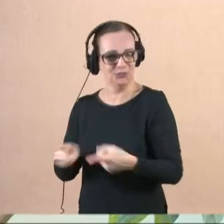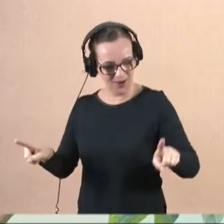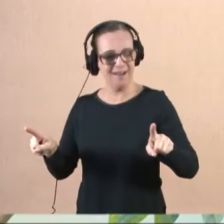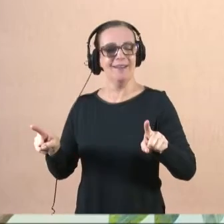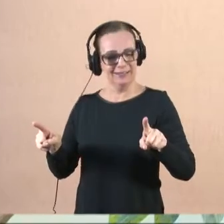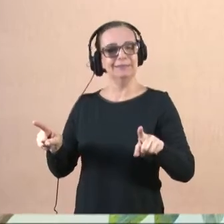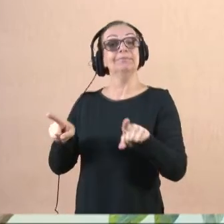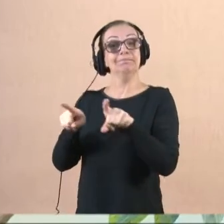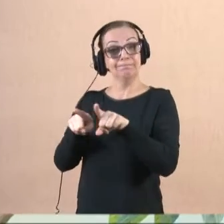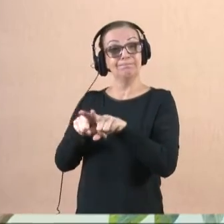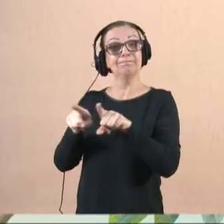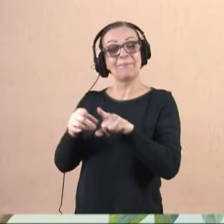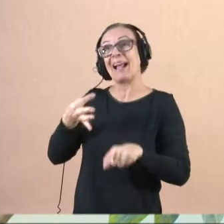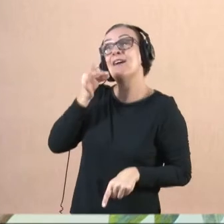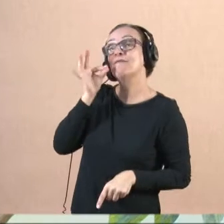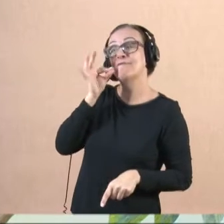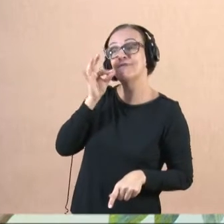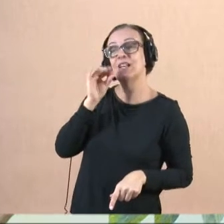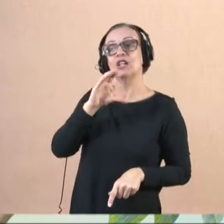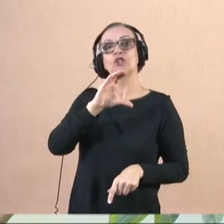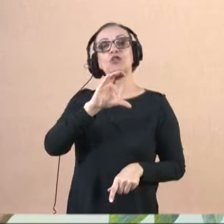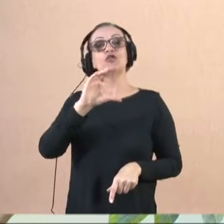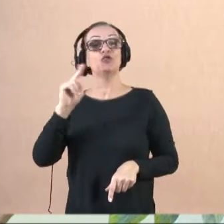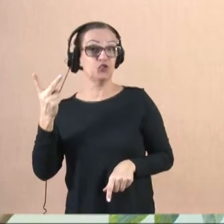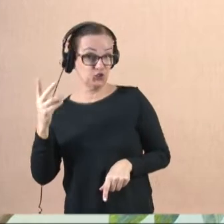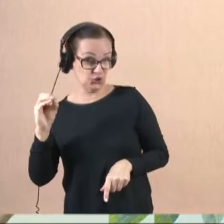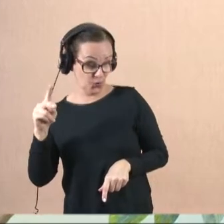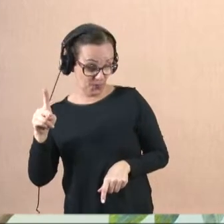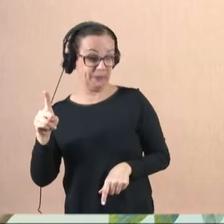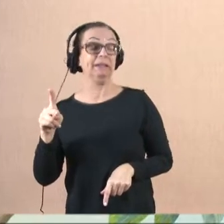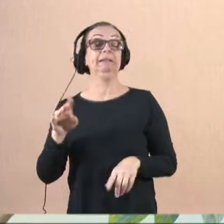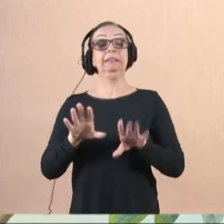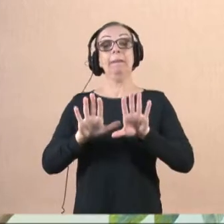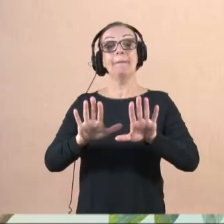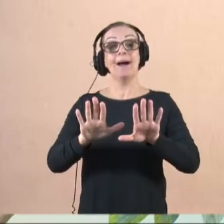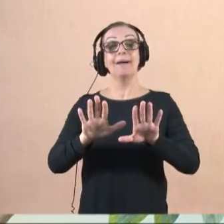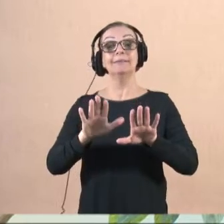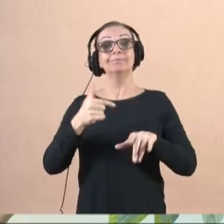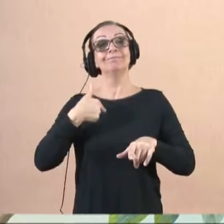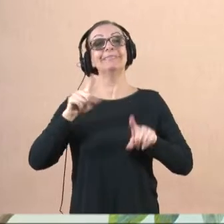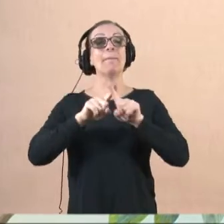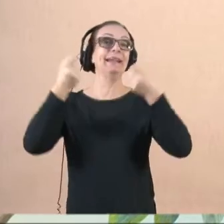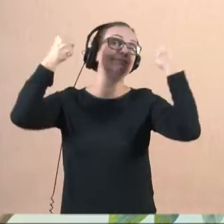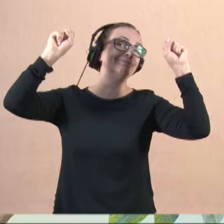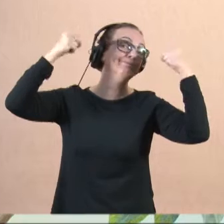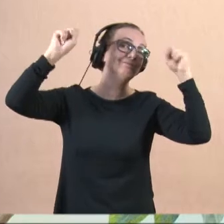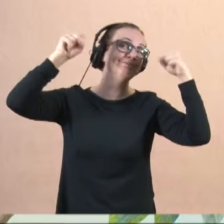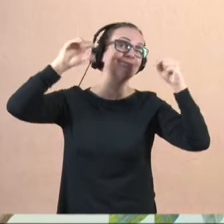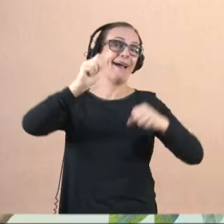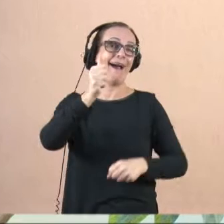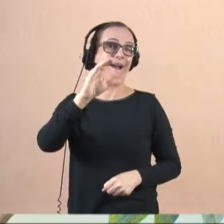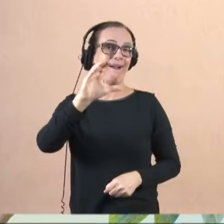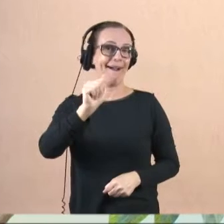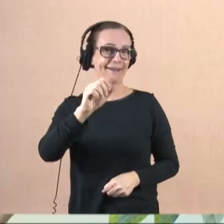e cafezinho sozinho para um shopping aqui atrás atrás e simplesmente malham nas academias né bom